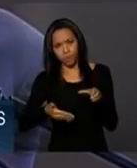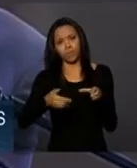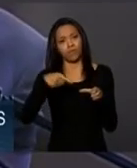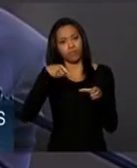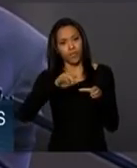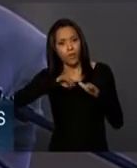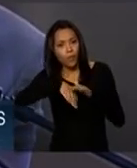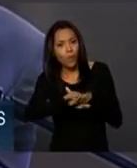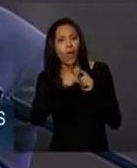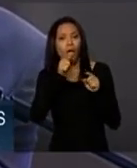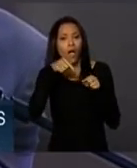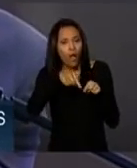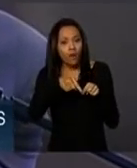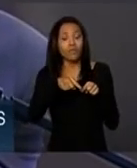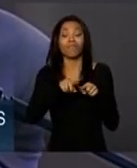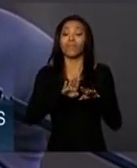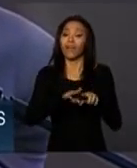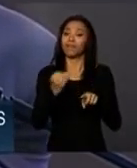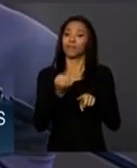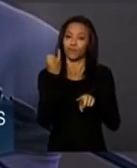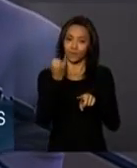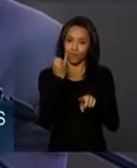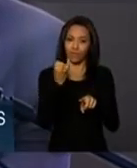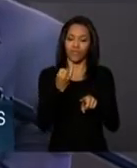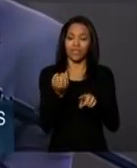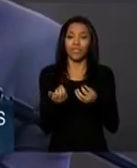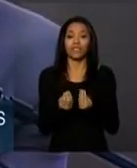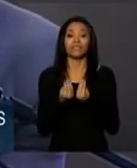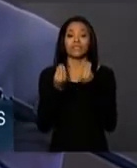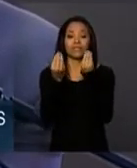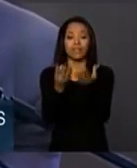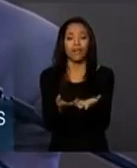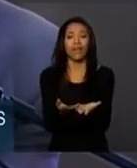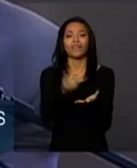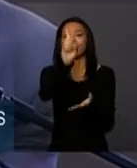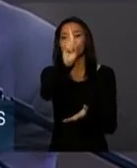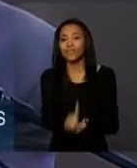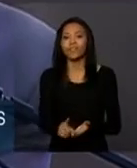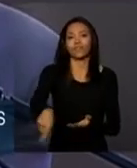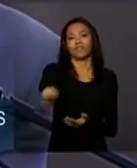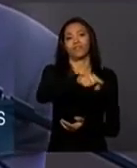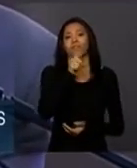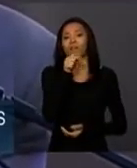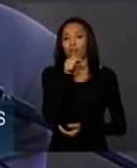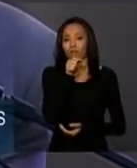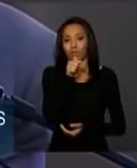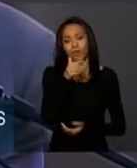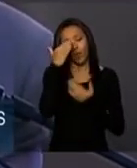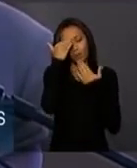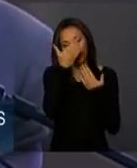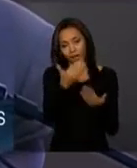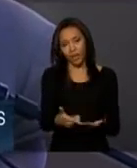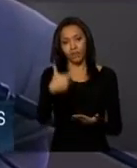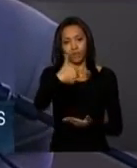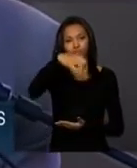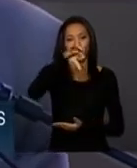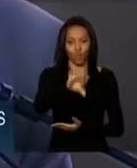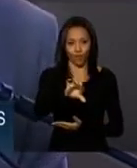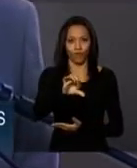dá, sobretudo, cidadania a quem não tem água de qualidade para beber. Muito obrigado pelas 29 mil